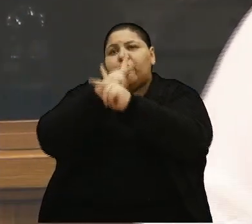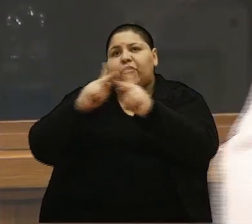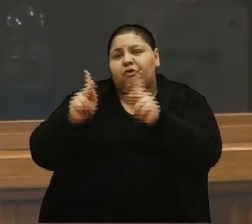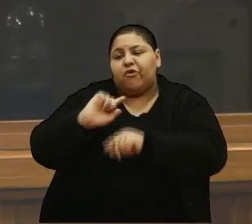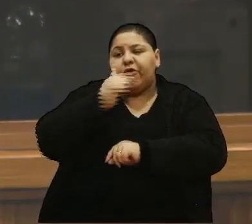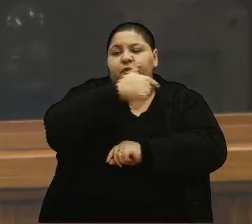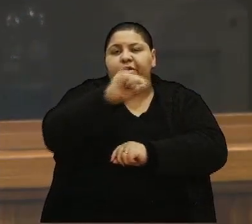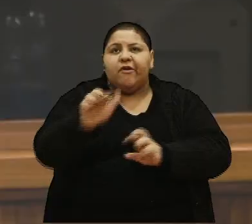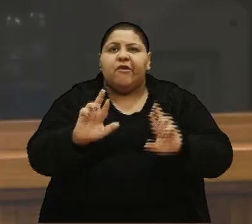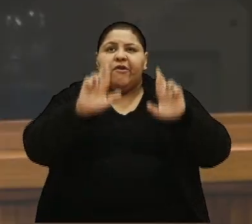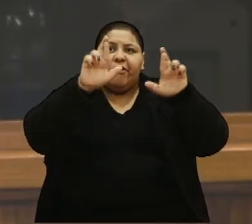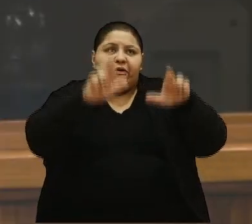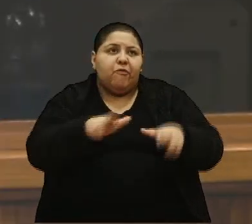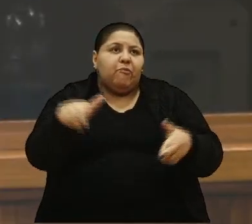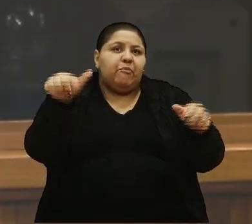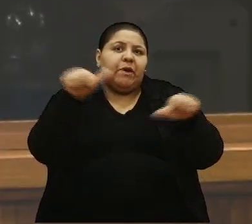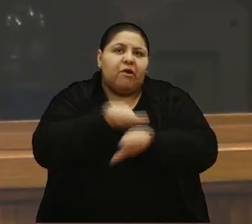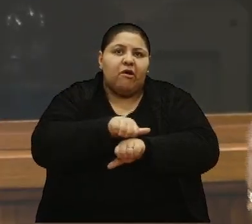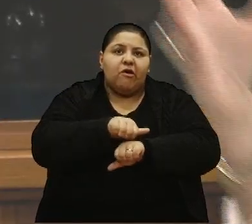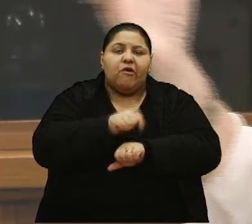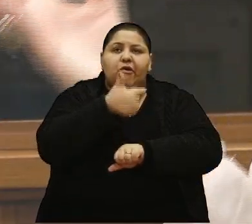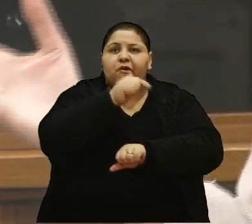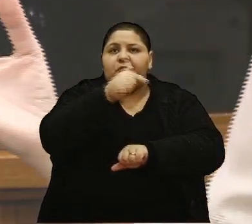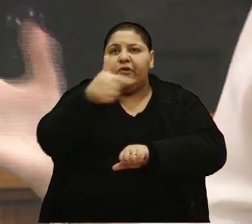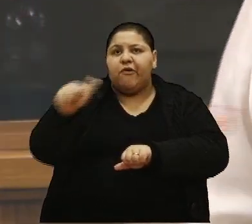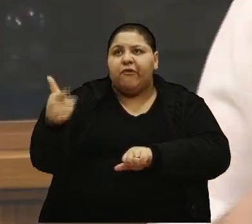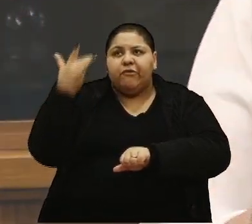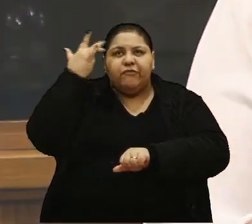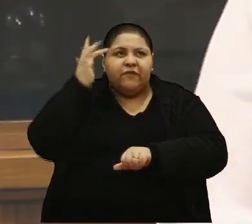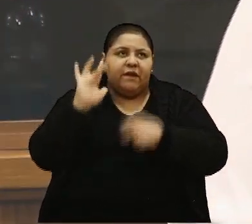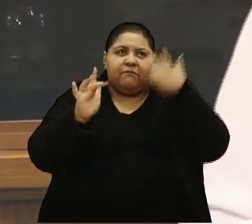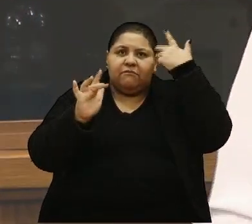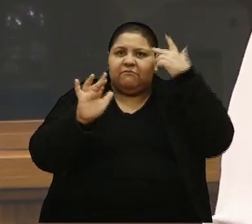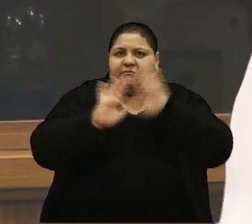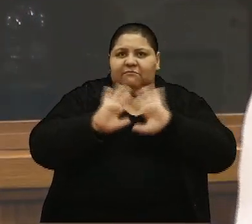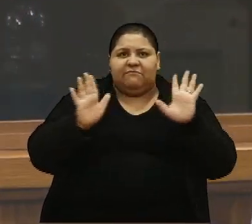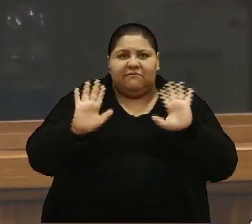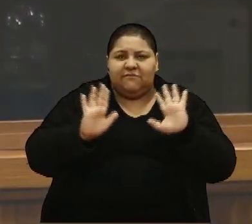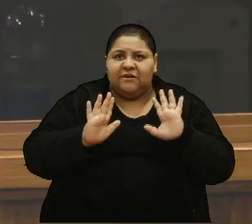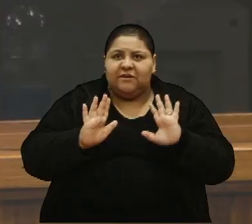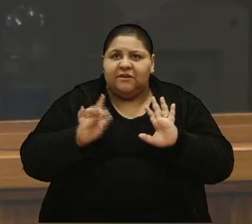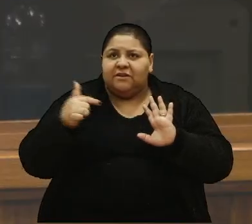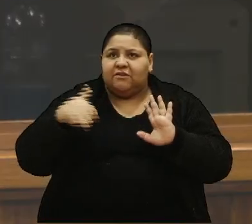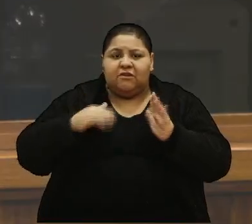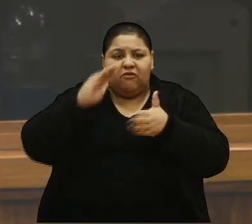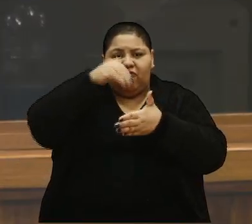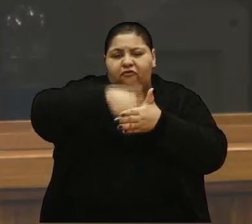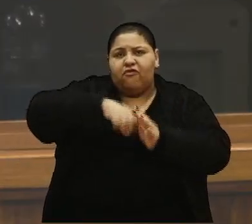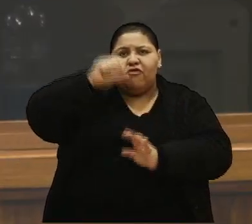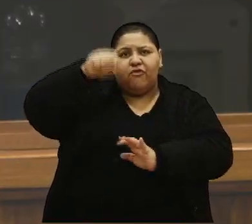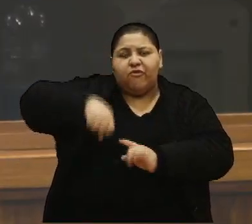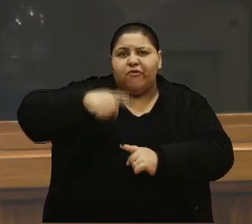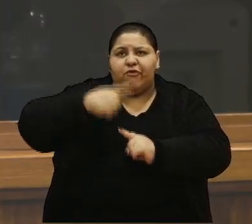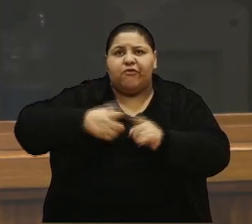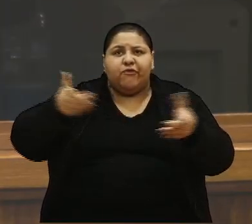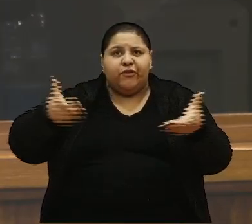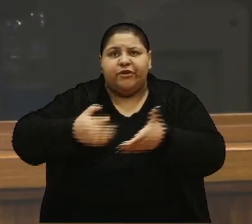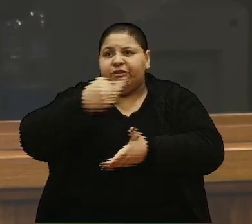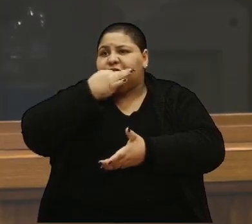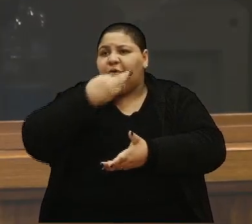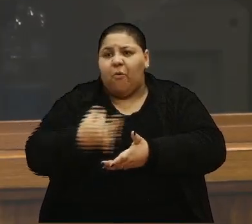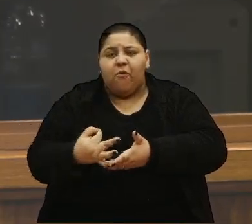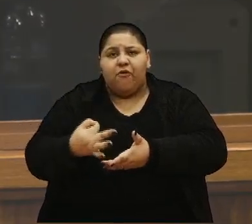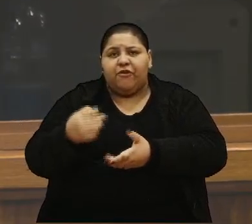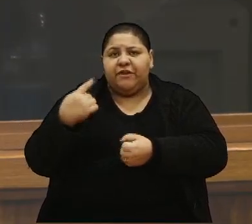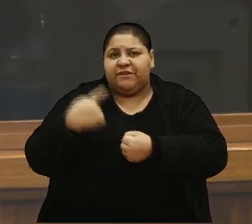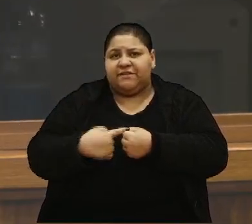outras regiões estão pior, porque outra situação não sei o quê, eu vou votar favorável porque já está um horror na cidade inteira.